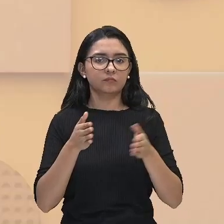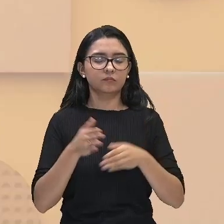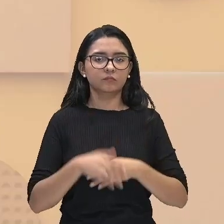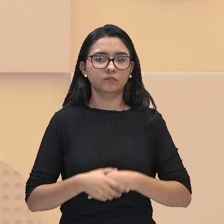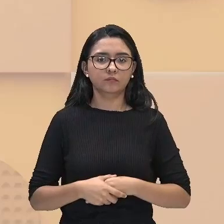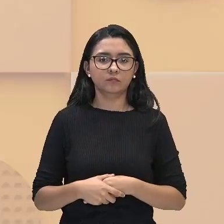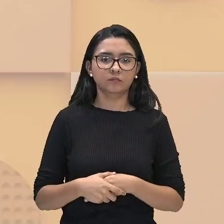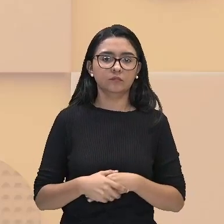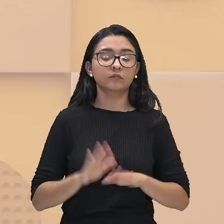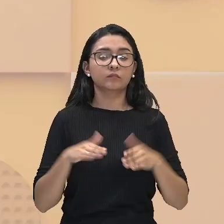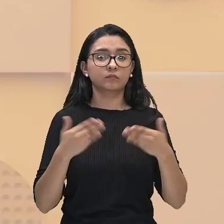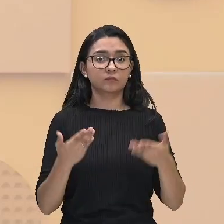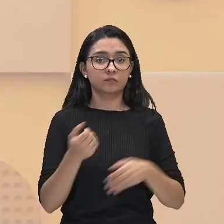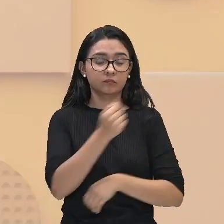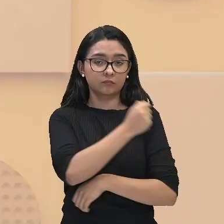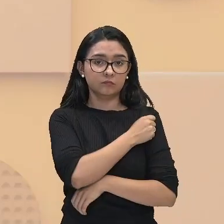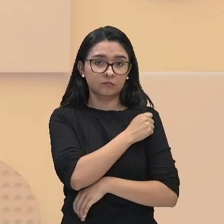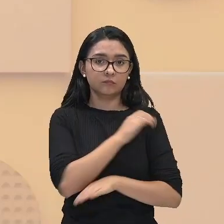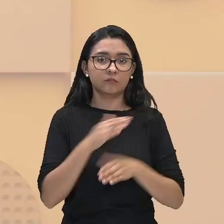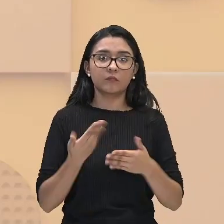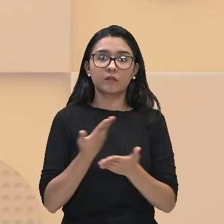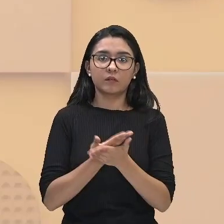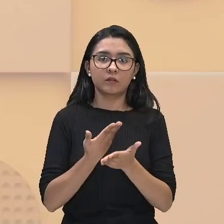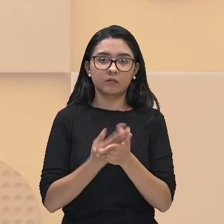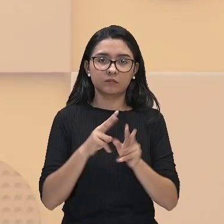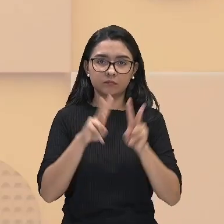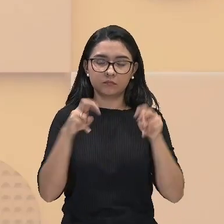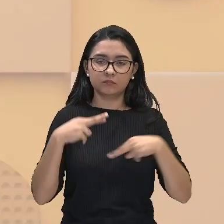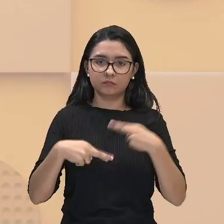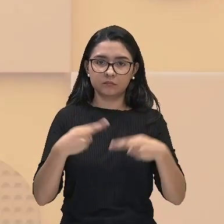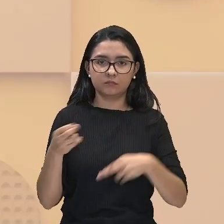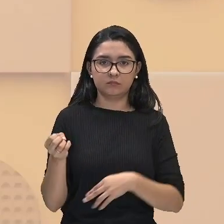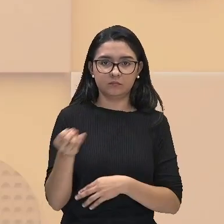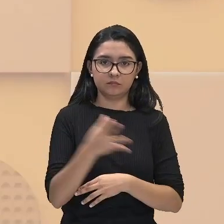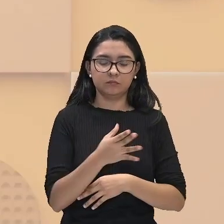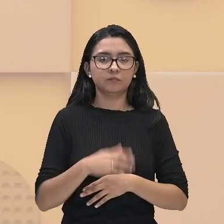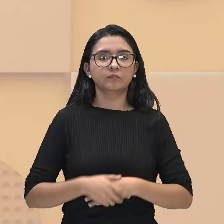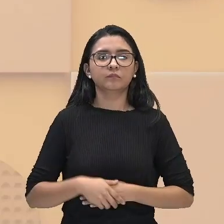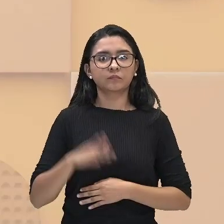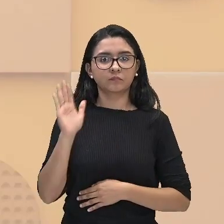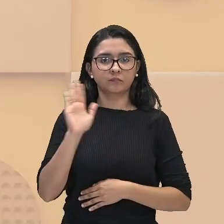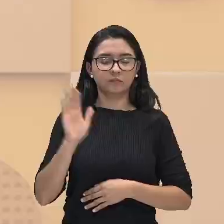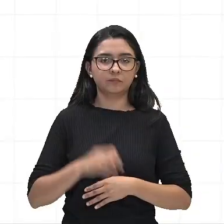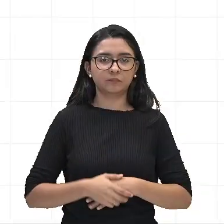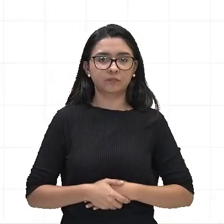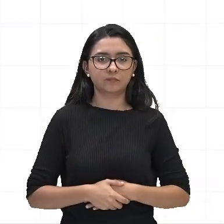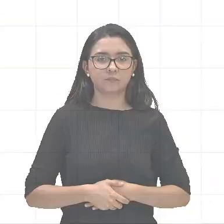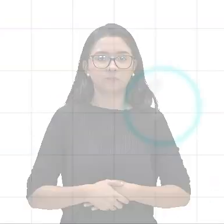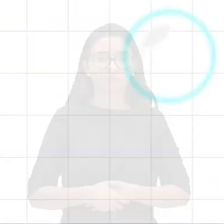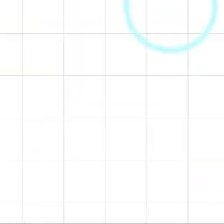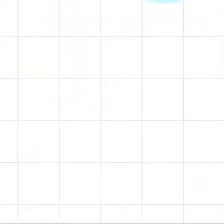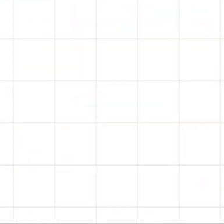renascimento. Então, queridos, esta foi a nossa aula sobre renascimento e até a próxima!